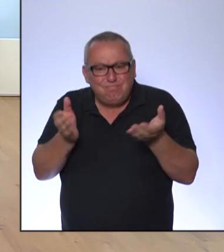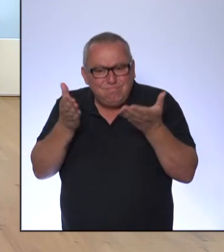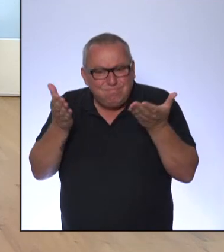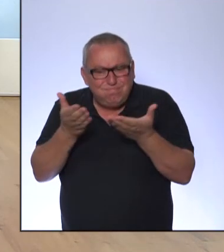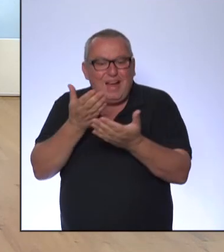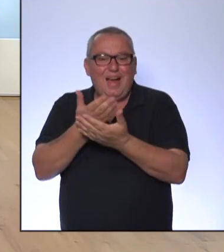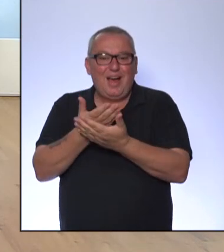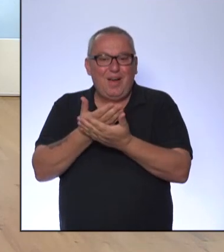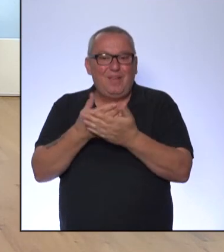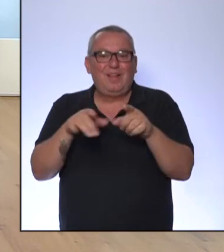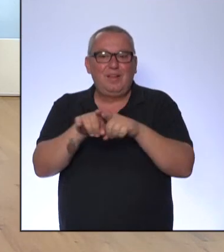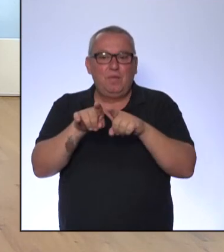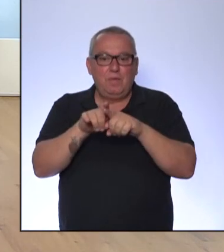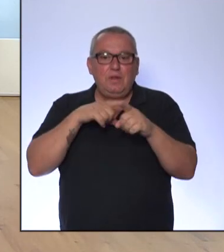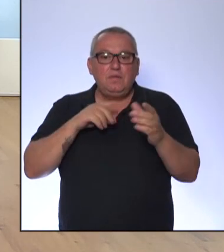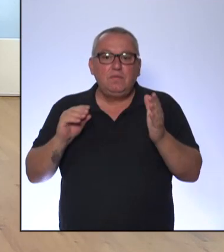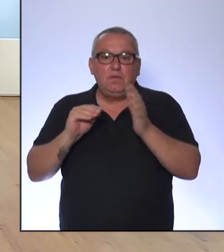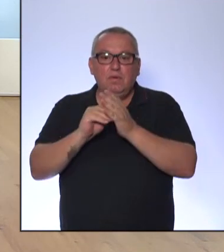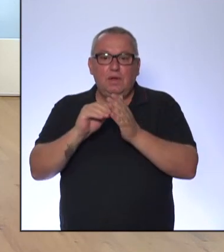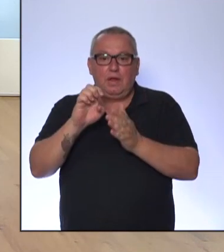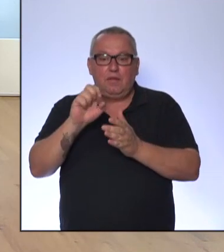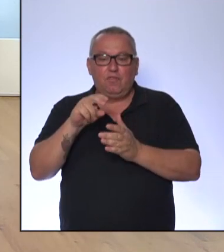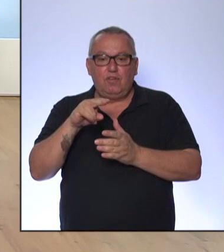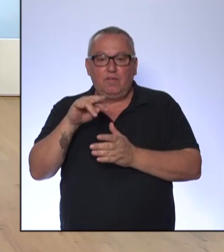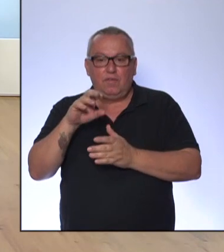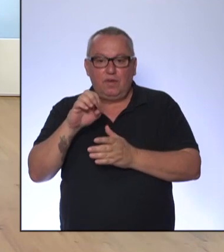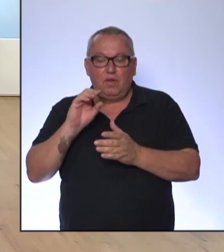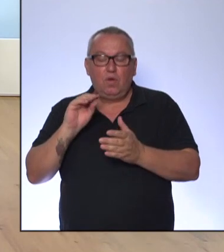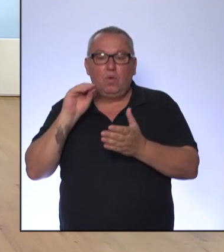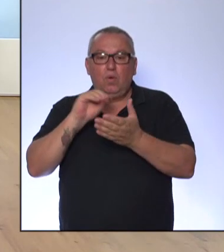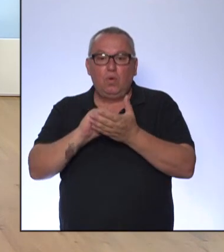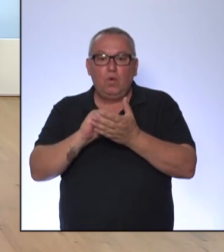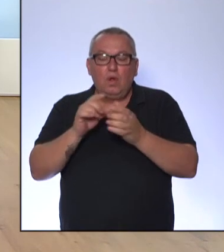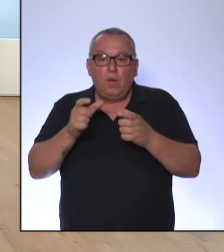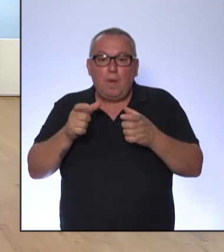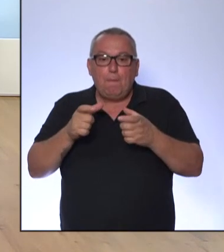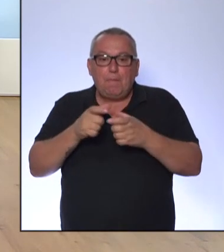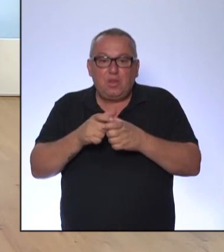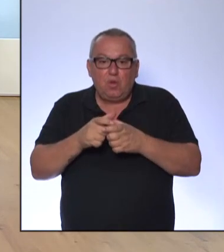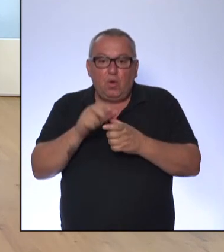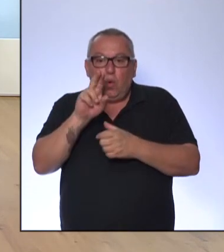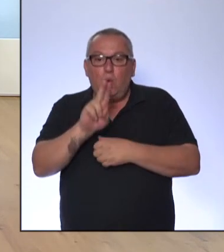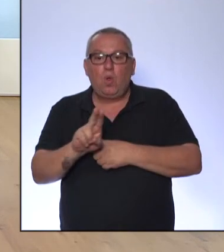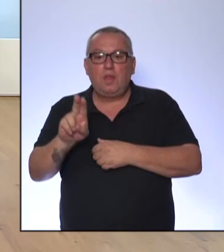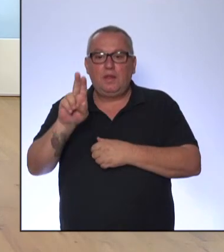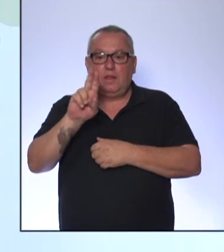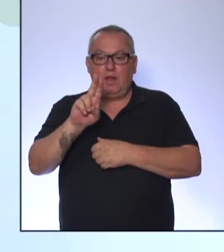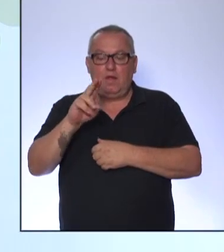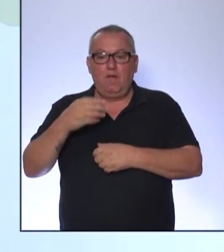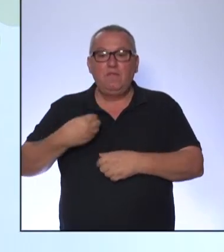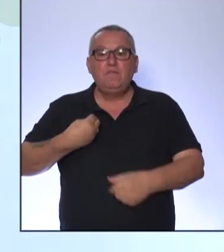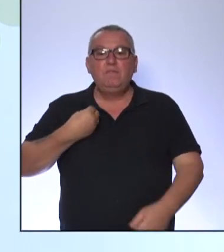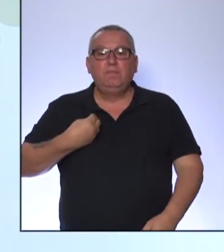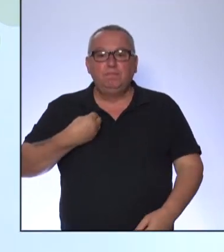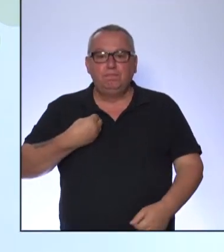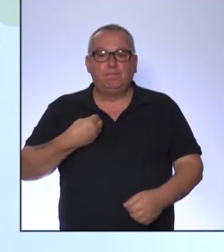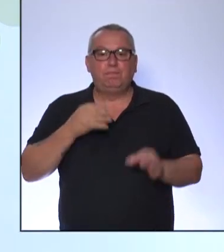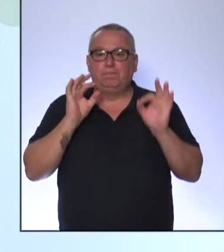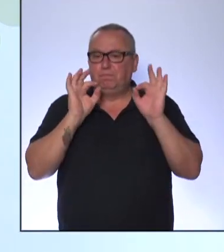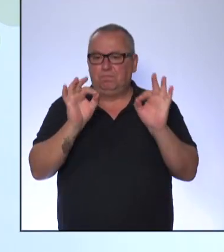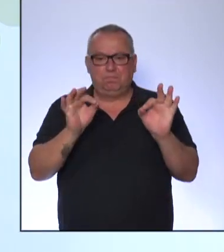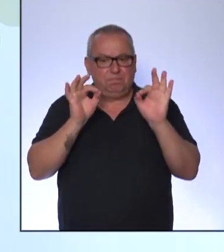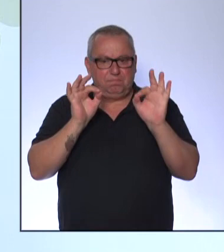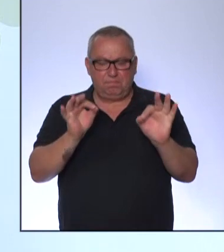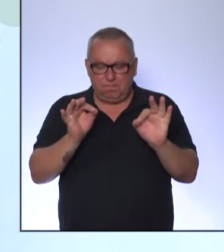isso. E o Steven colocou que célula é uma menor unidade viva. Perfeito, bem legal. Uma ótima classificação. É uma